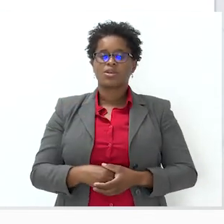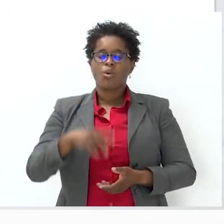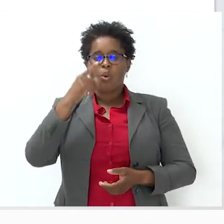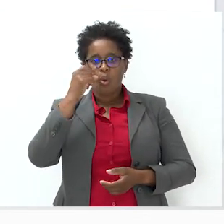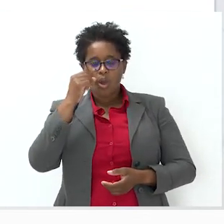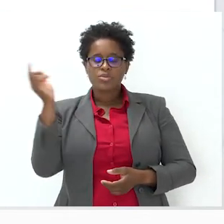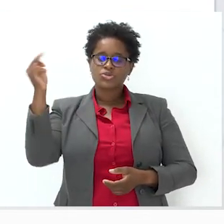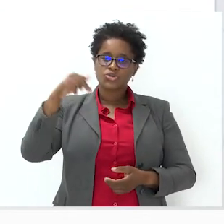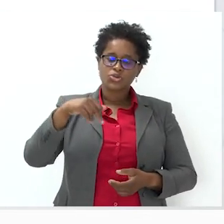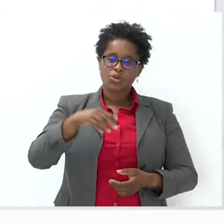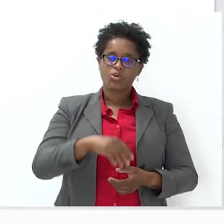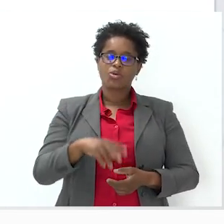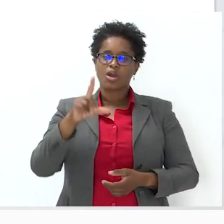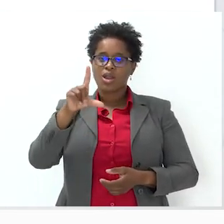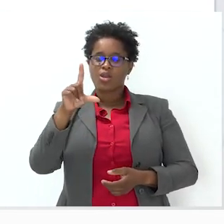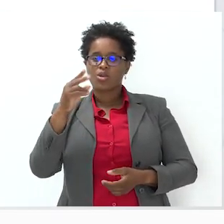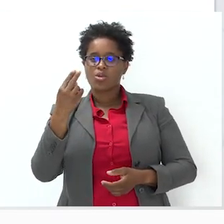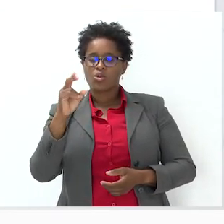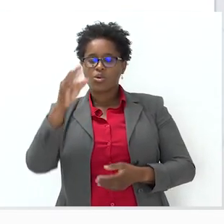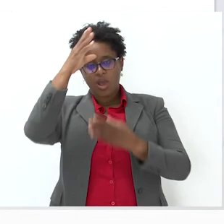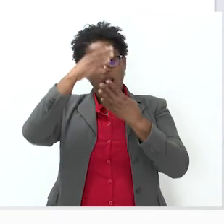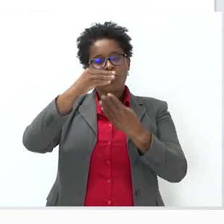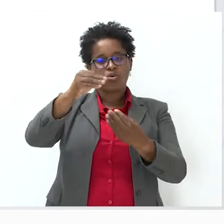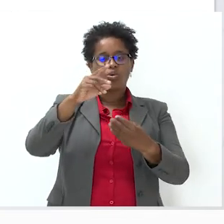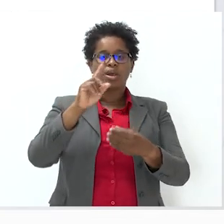O homem chegou à Lua em